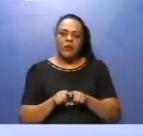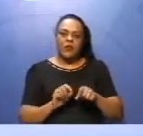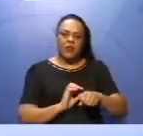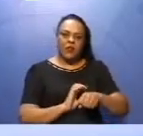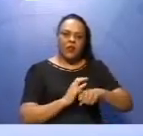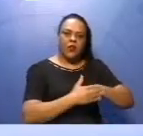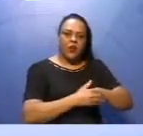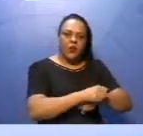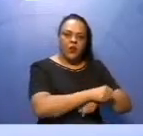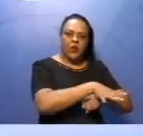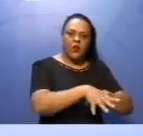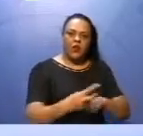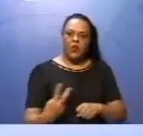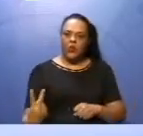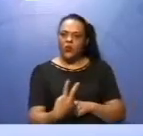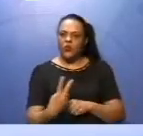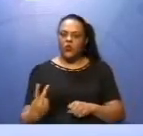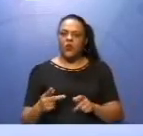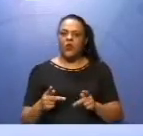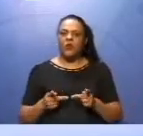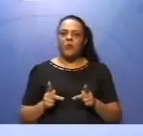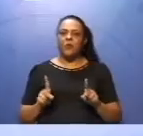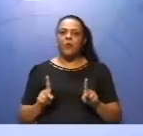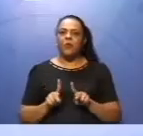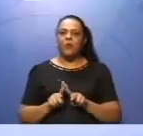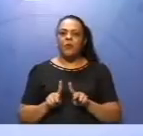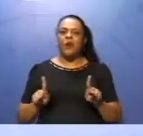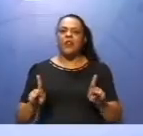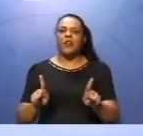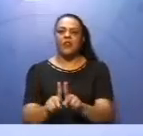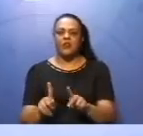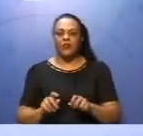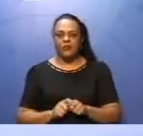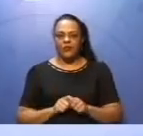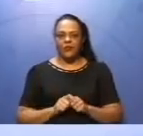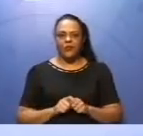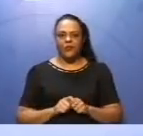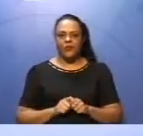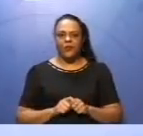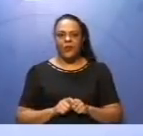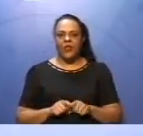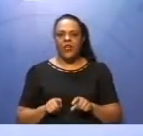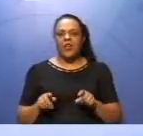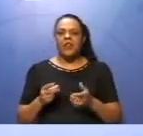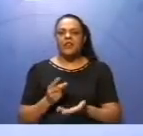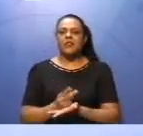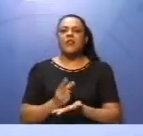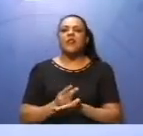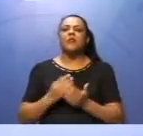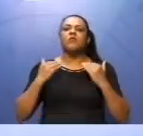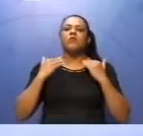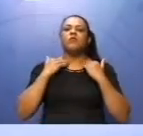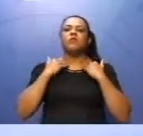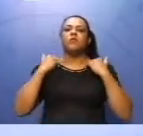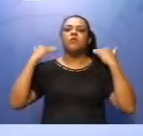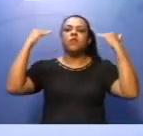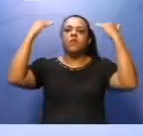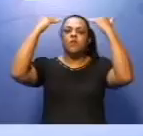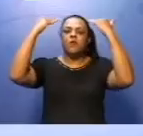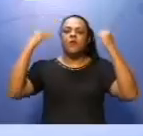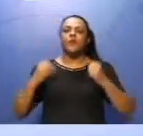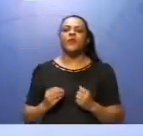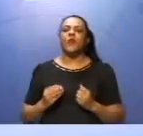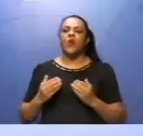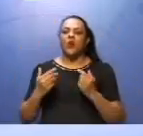mas é diferente. Geralmente, ele atinge apenas as vias aéreas superiores, com foco principal no nariz e